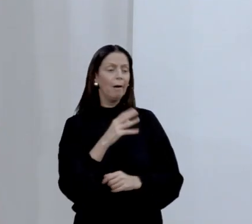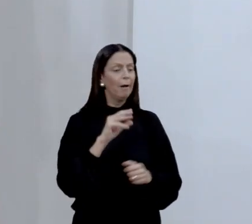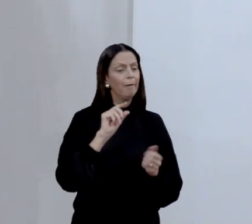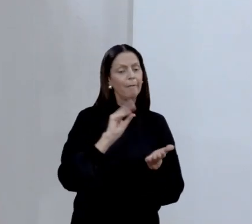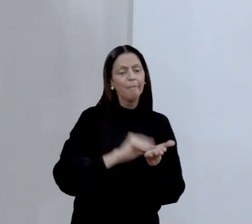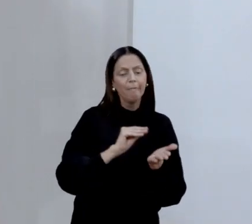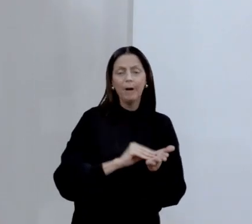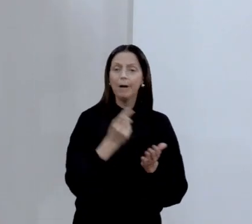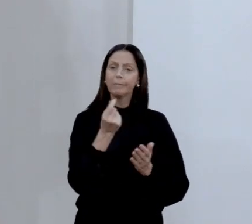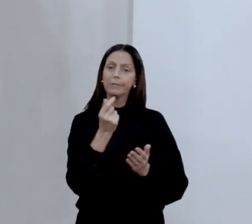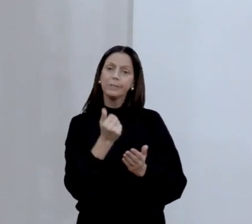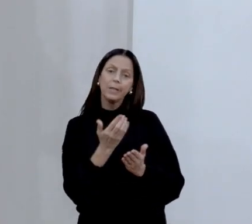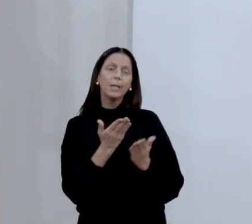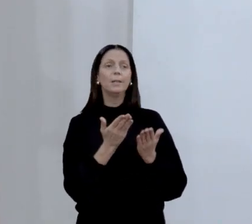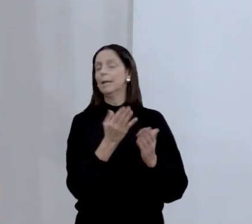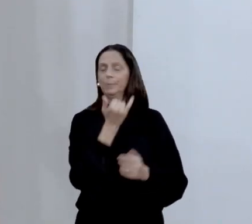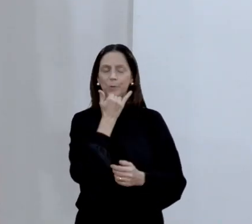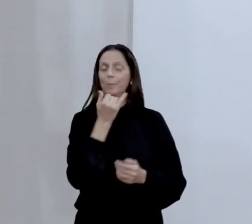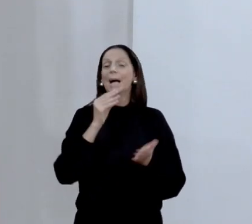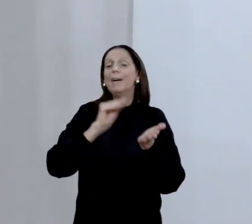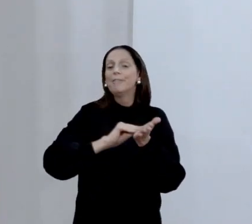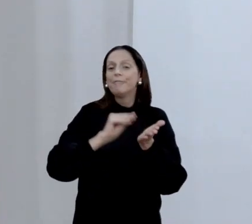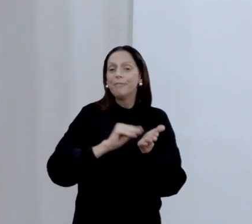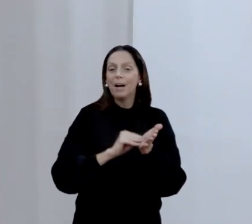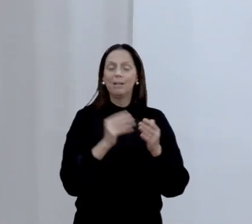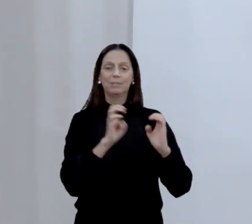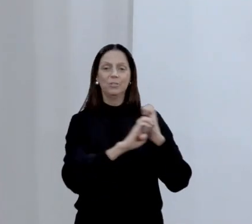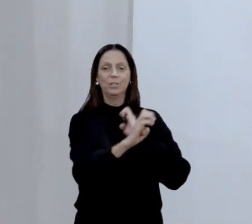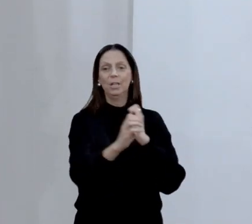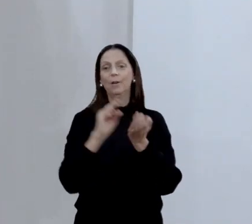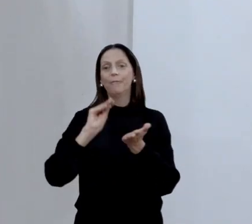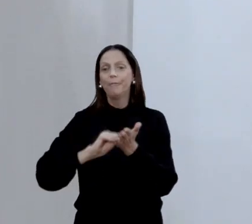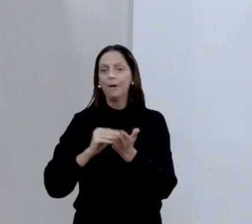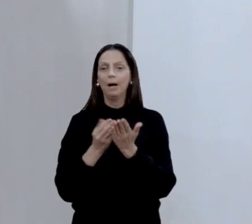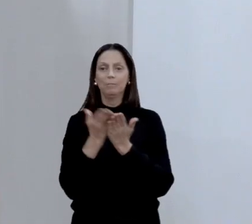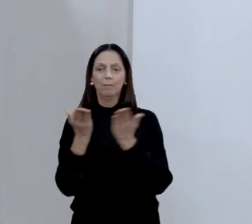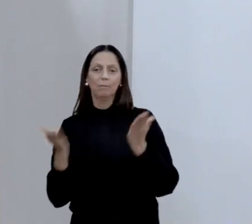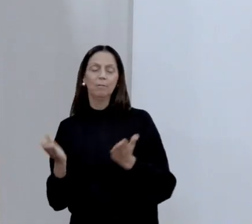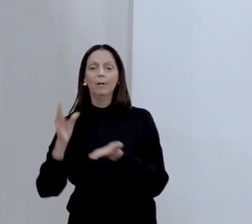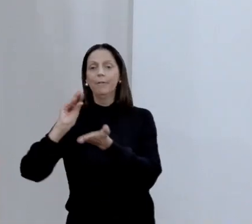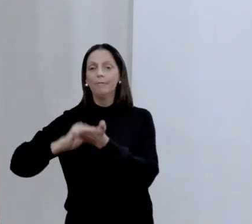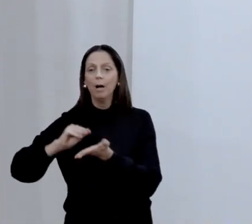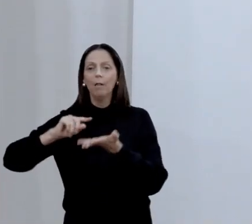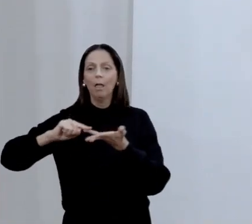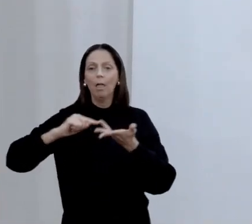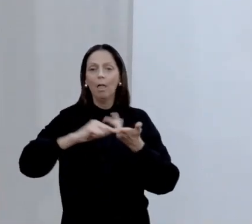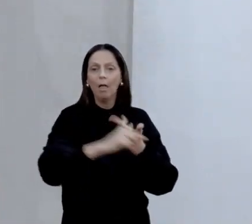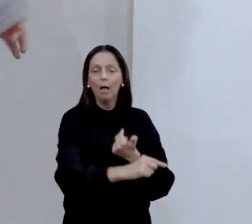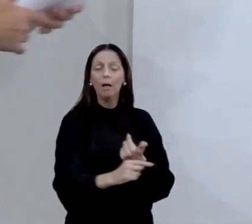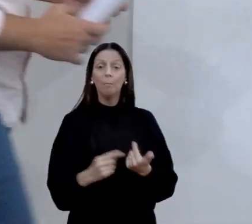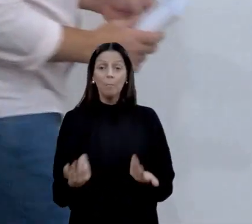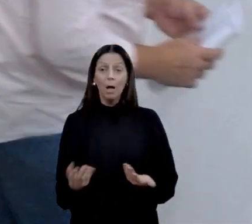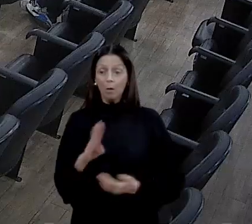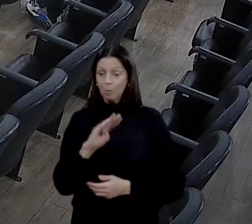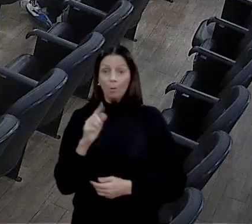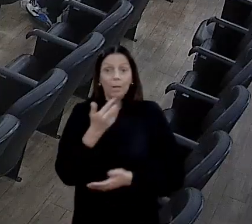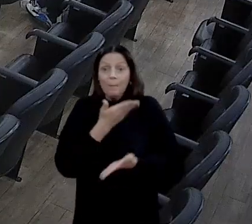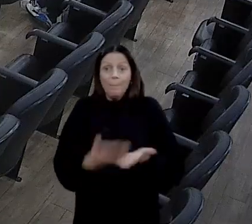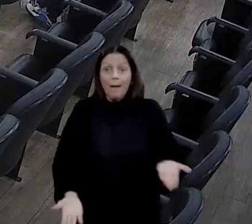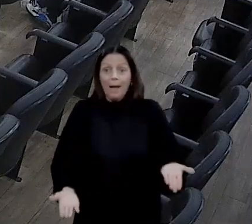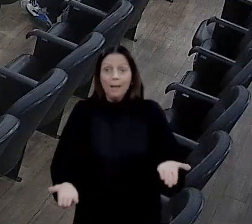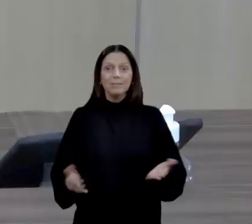fazer licitação, tem dificuldade para tudo. Enquanto isso, a nossa cidade perde e perde muito.